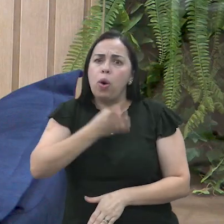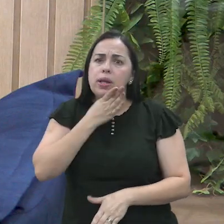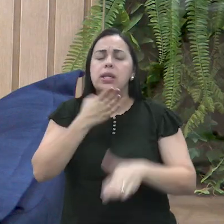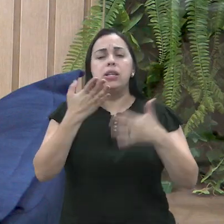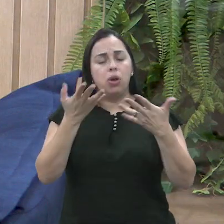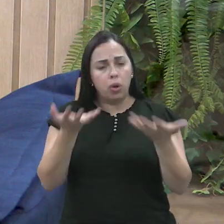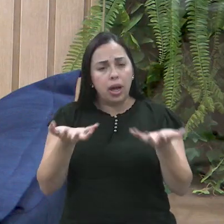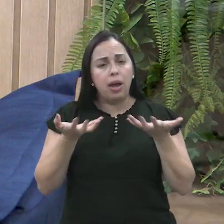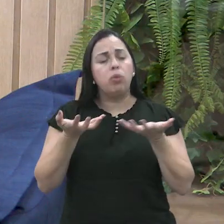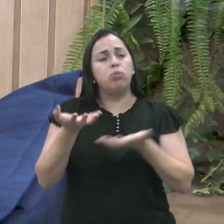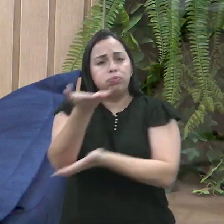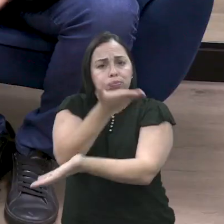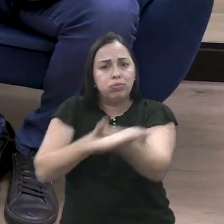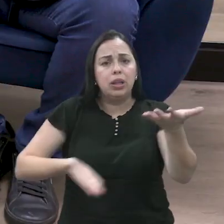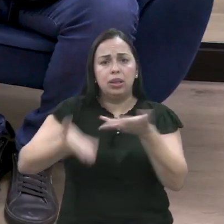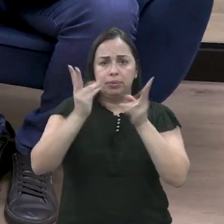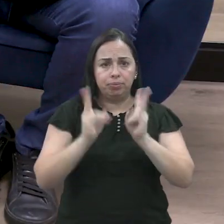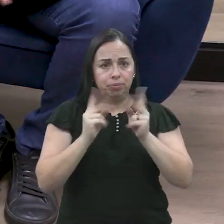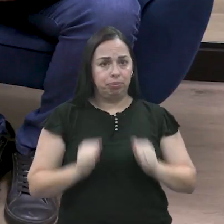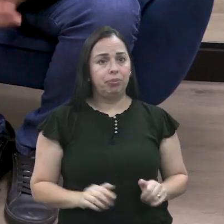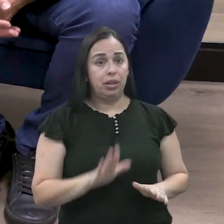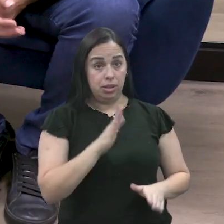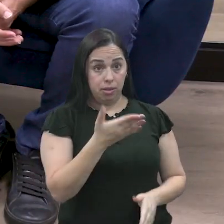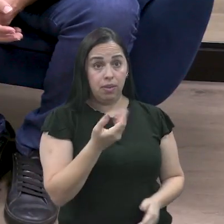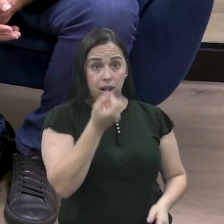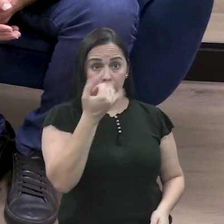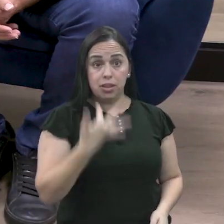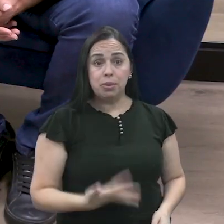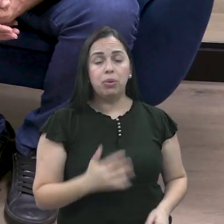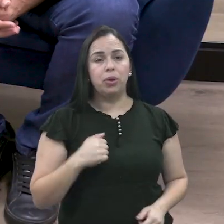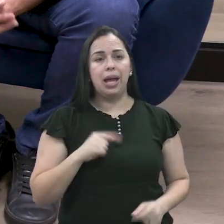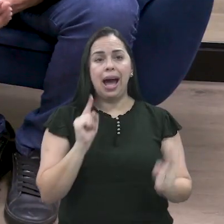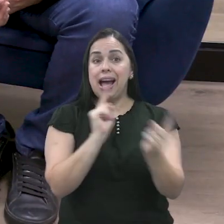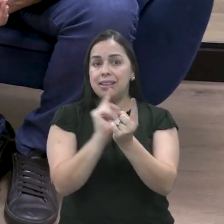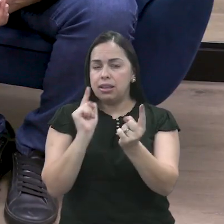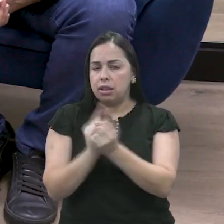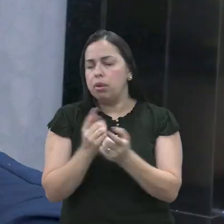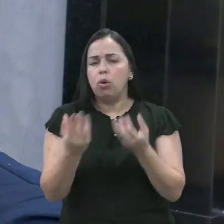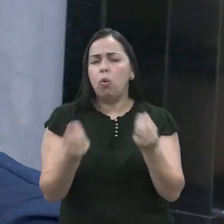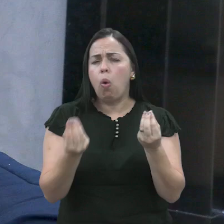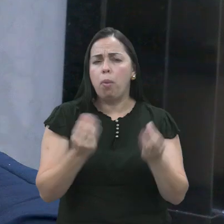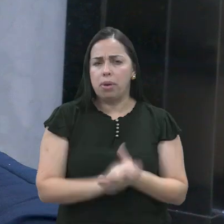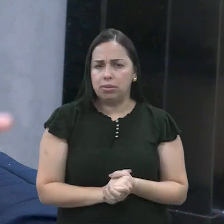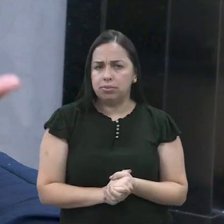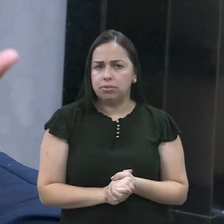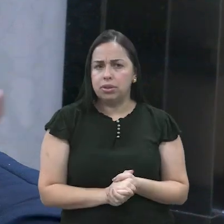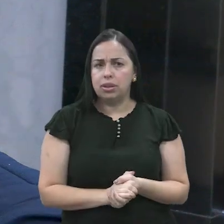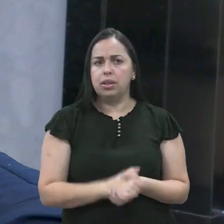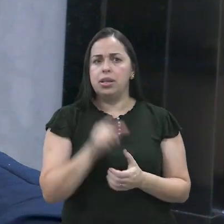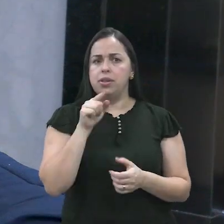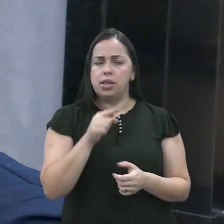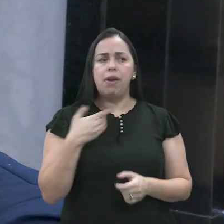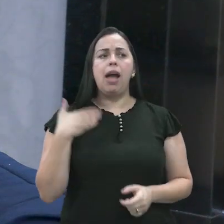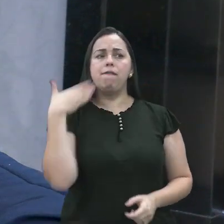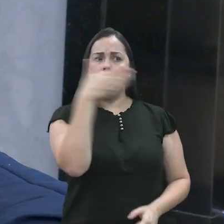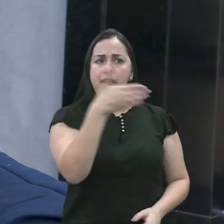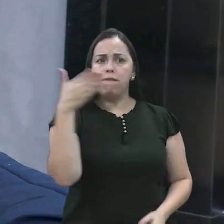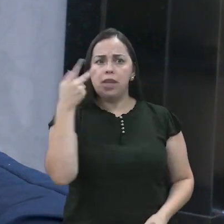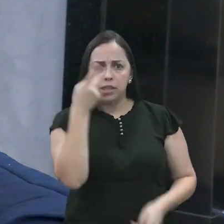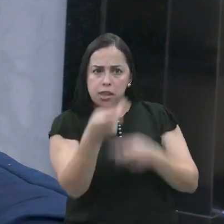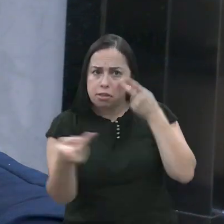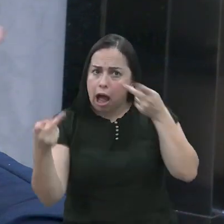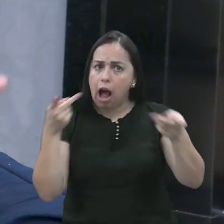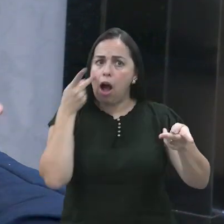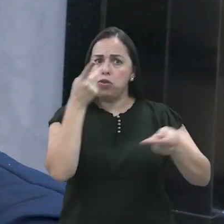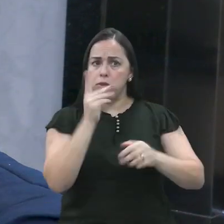bem aceito por essas pessoas. Eu quero continuar essa relação com essa qualidade. E o senhor falou de atender as demandas da população. Como que o senhor vai fazer esse trabalho? Você